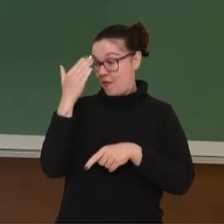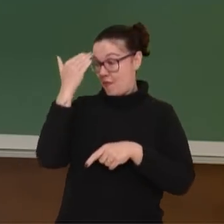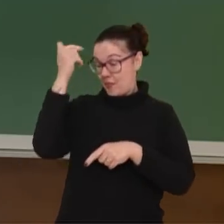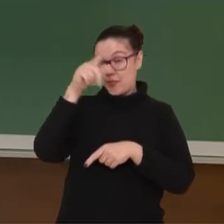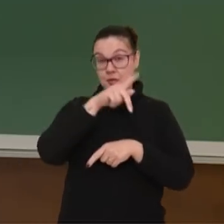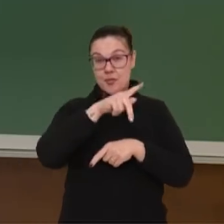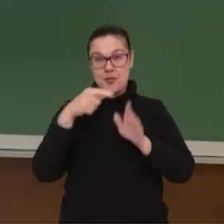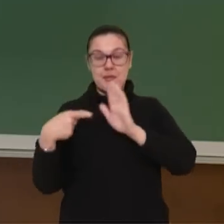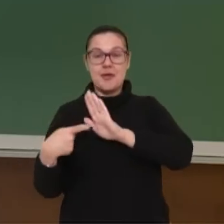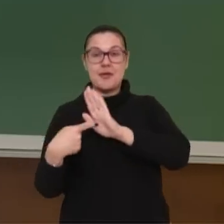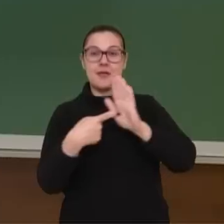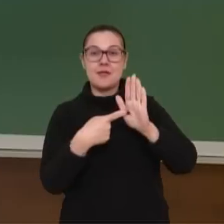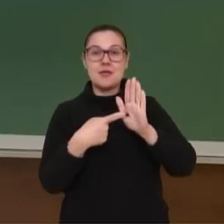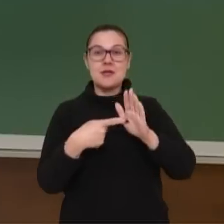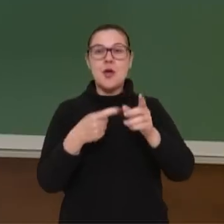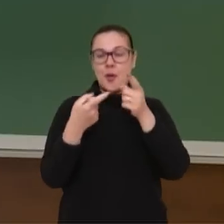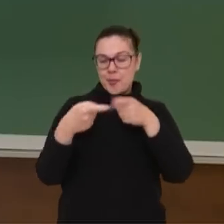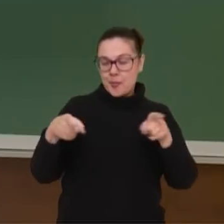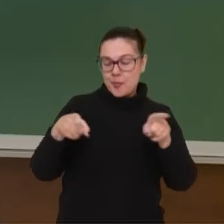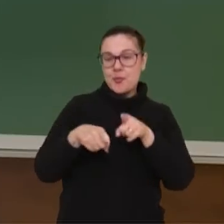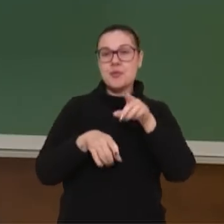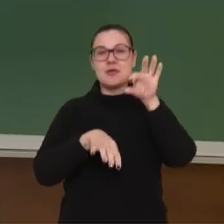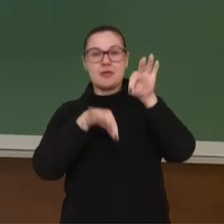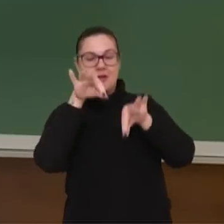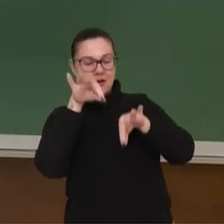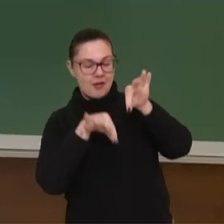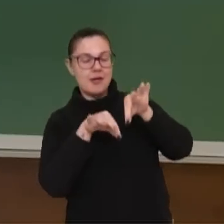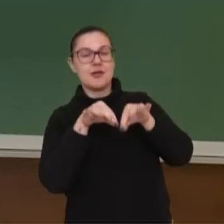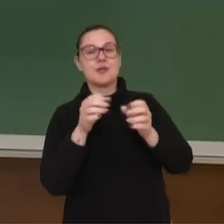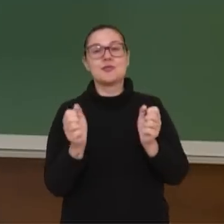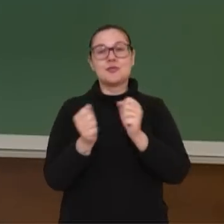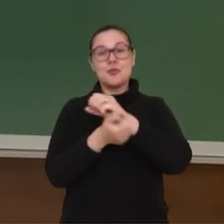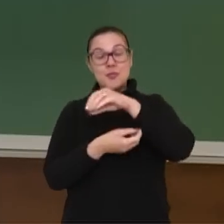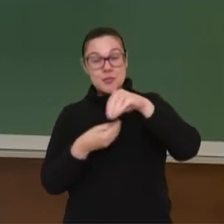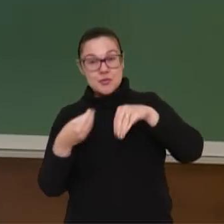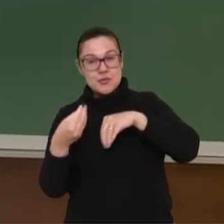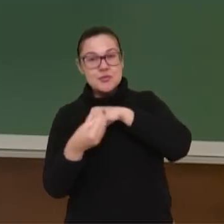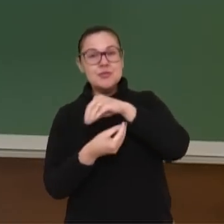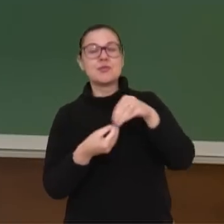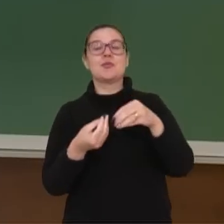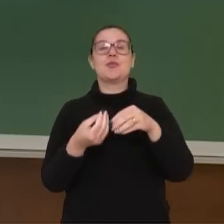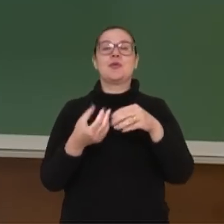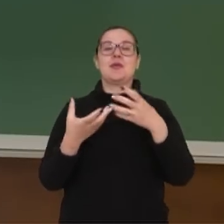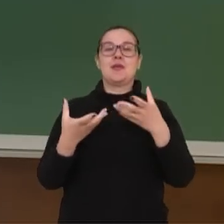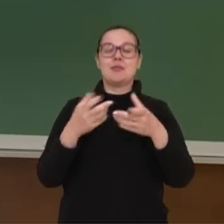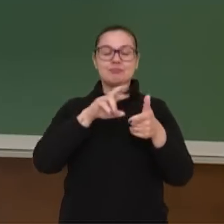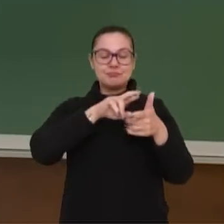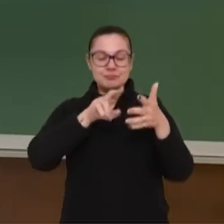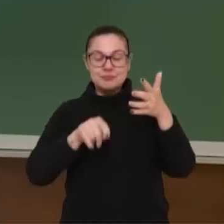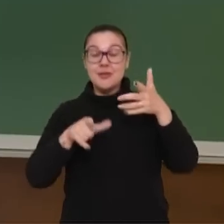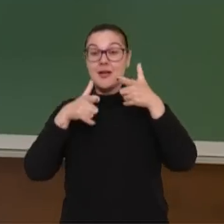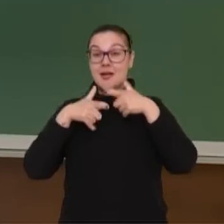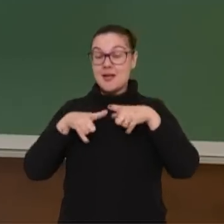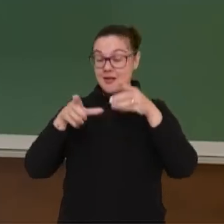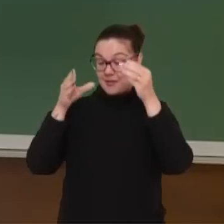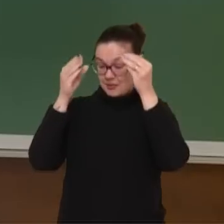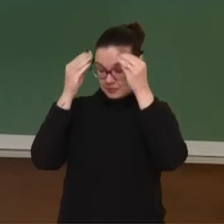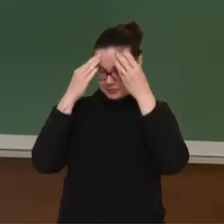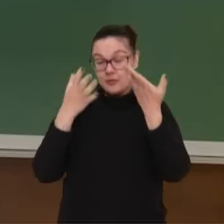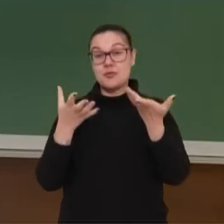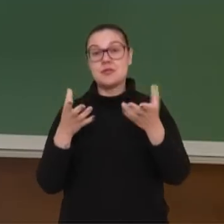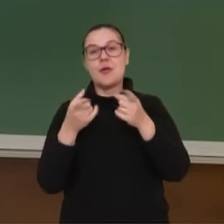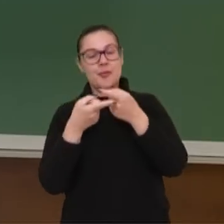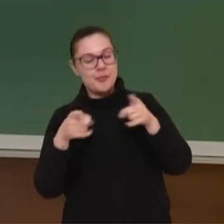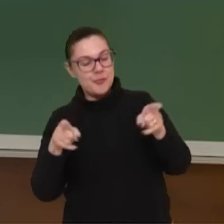fazem apresentações de música ou apresentações de teatro e que misturam várias linguagens, como